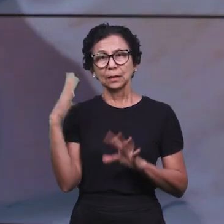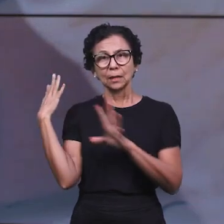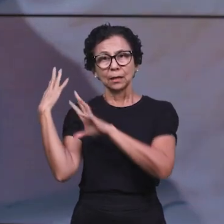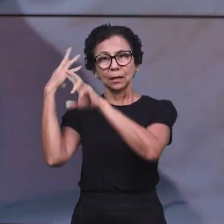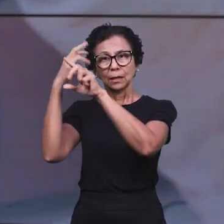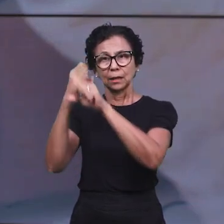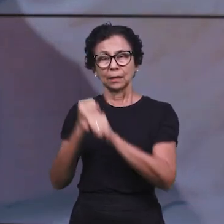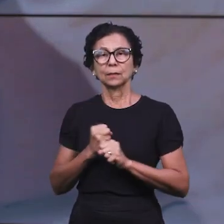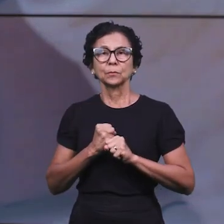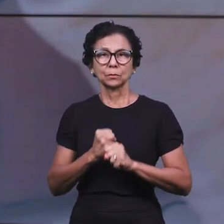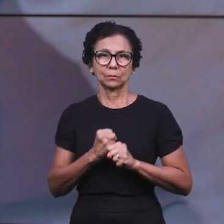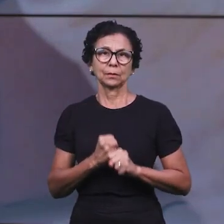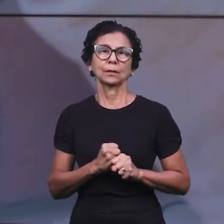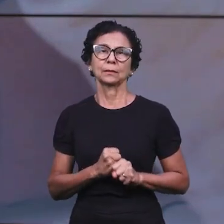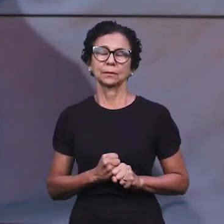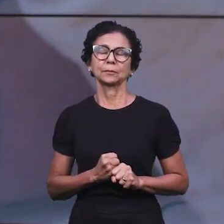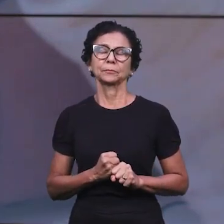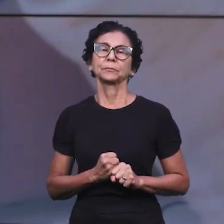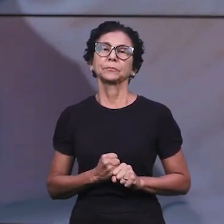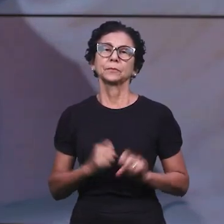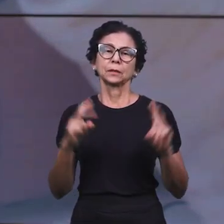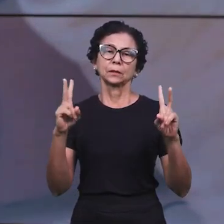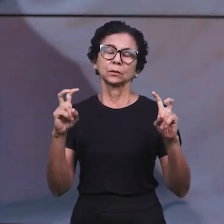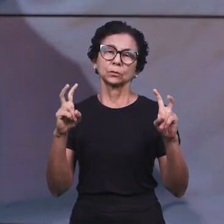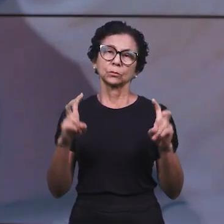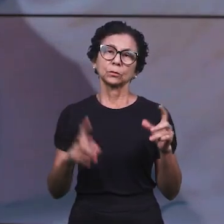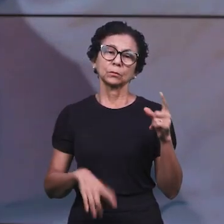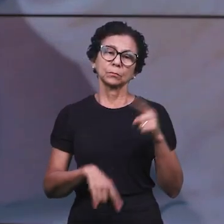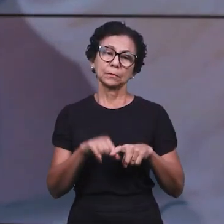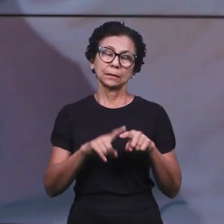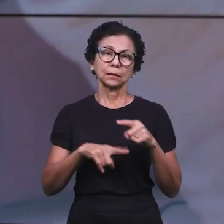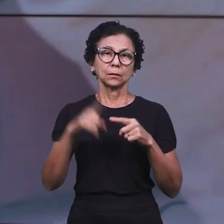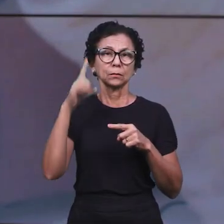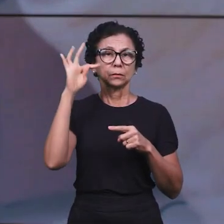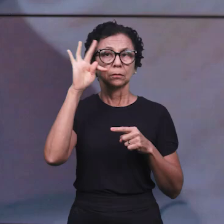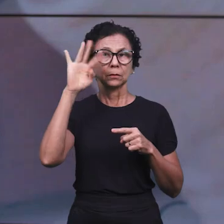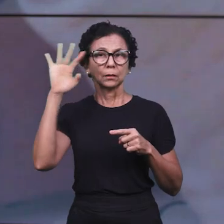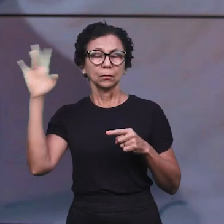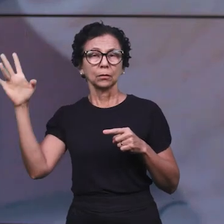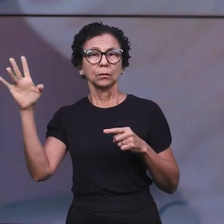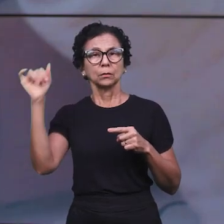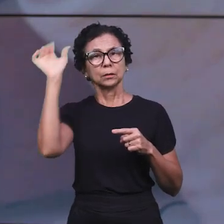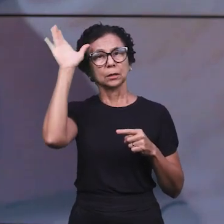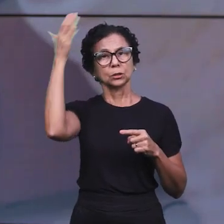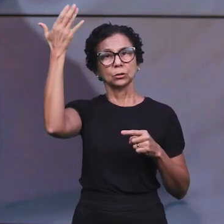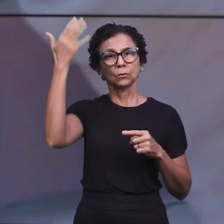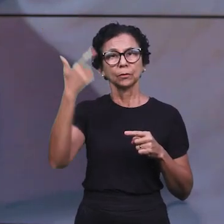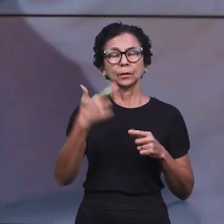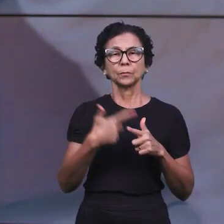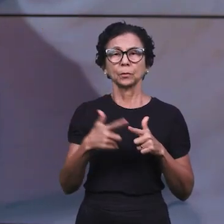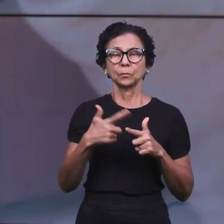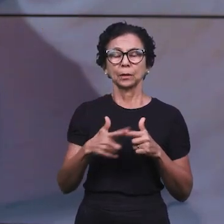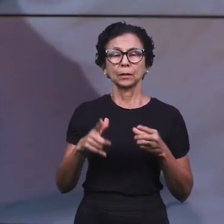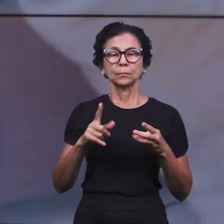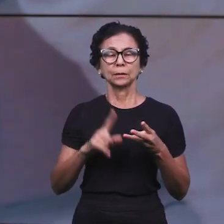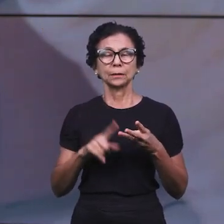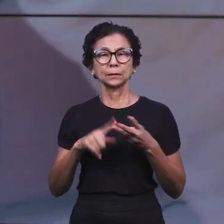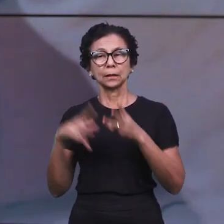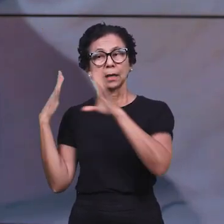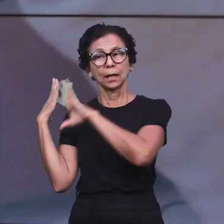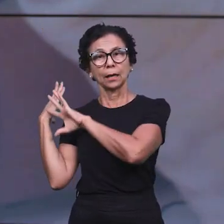é basicamente o que você precisa é isso, de um material de teoria, resolução de questões e revisões. Então,